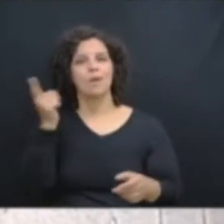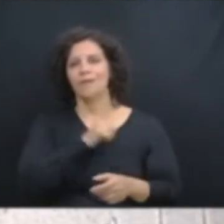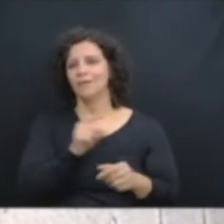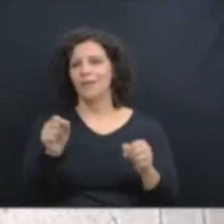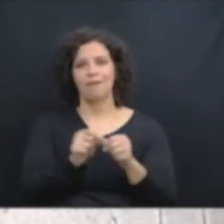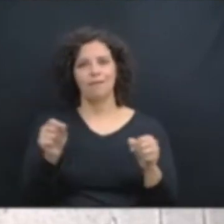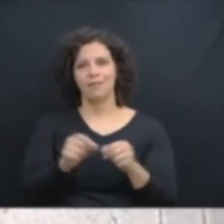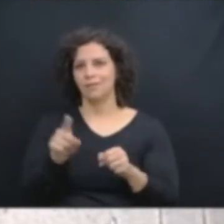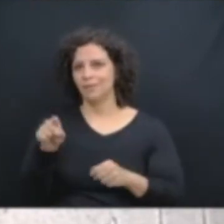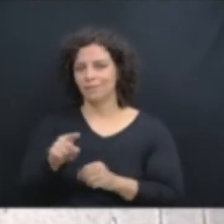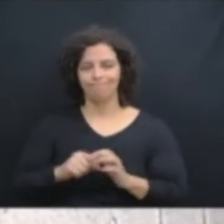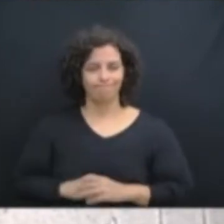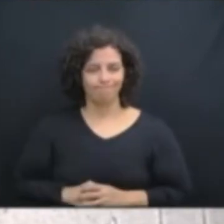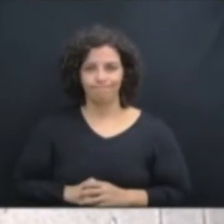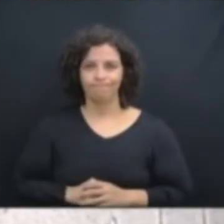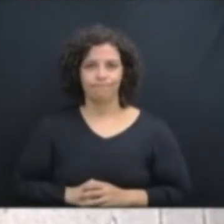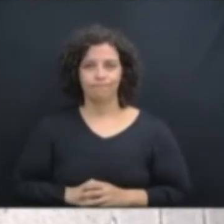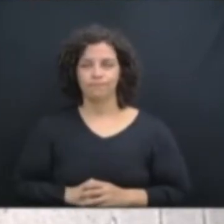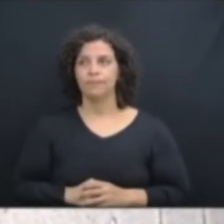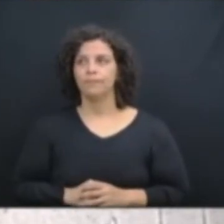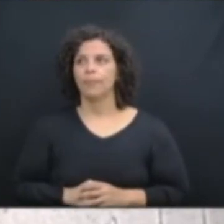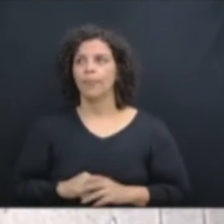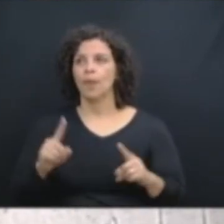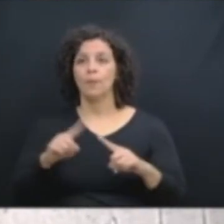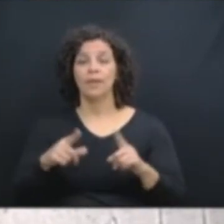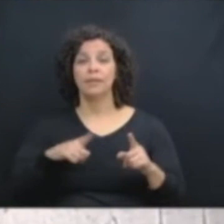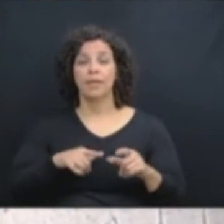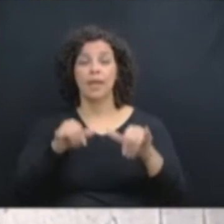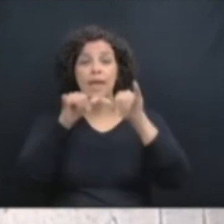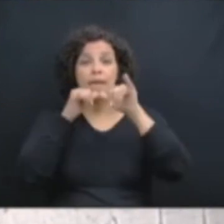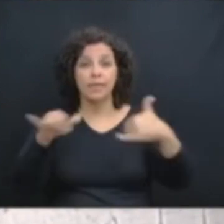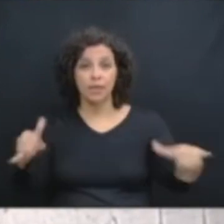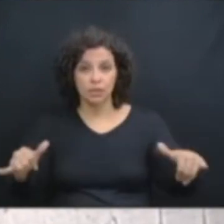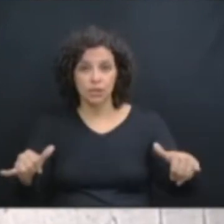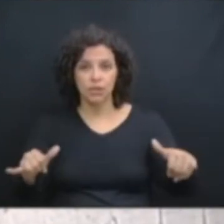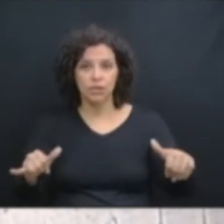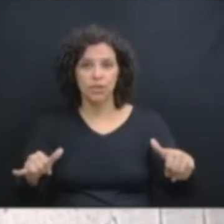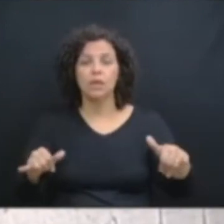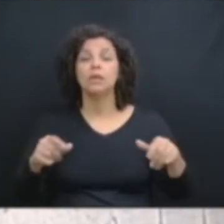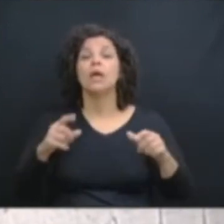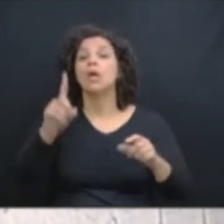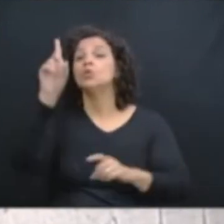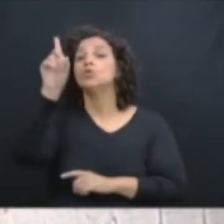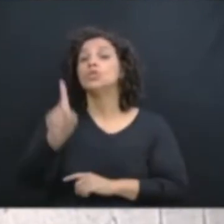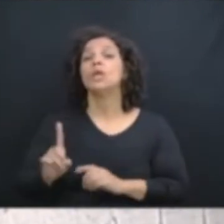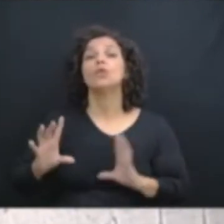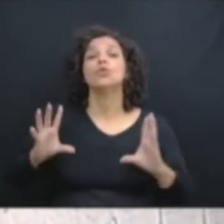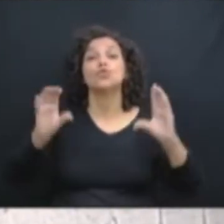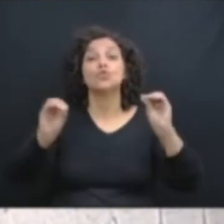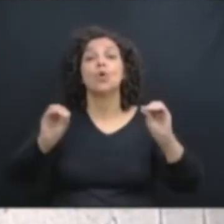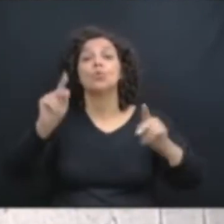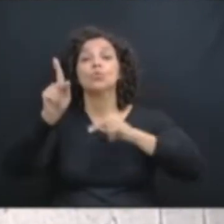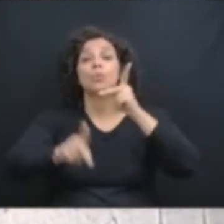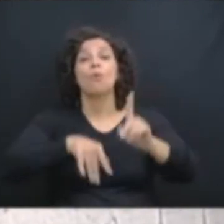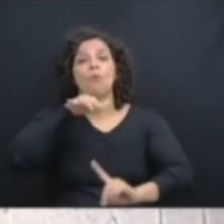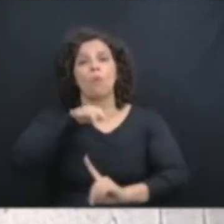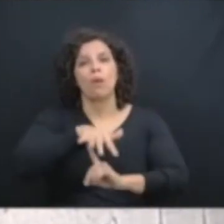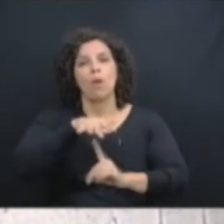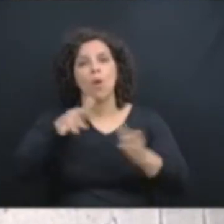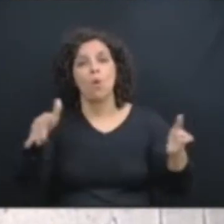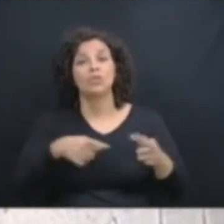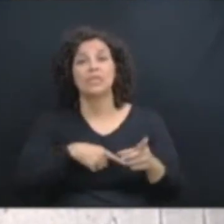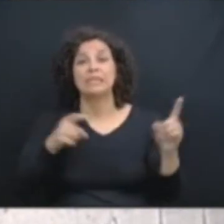conseguir que aconteça. As ligações de energia elétrica é um direito de todo o paranaense, que hoje